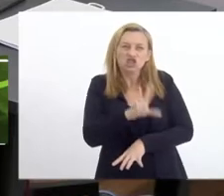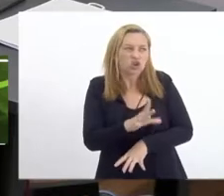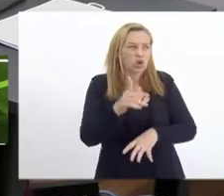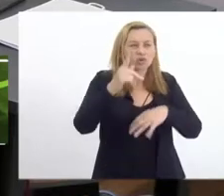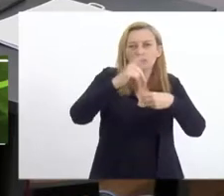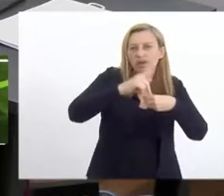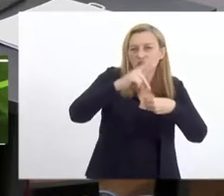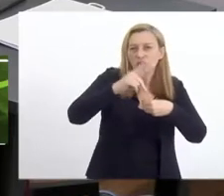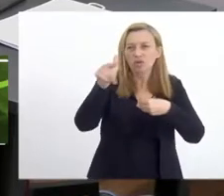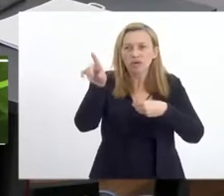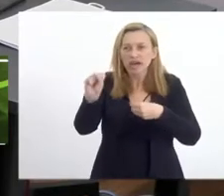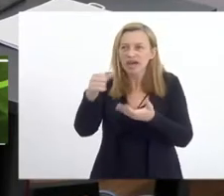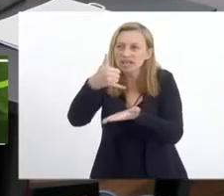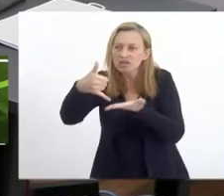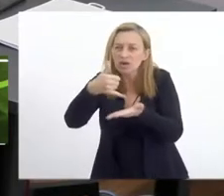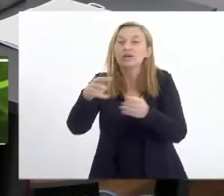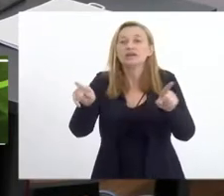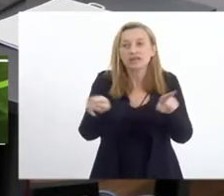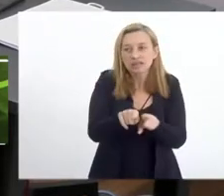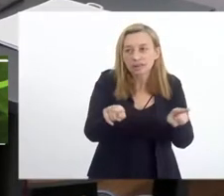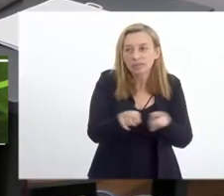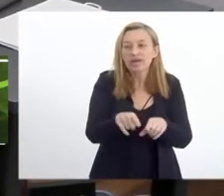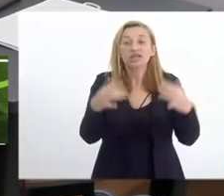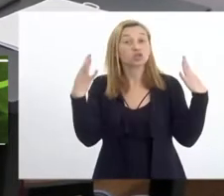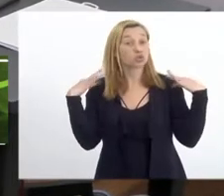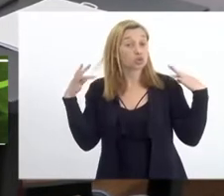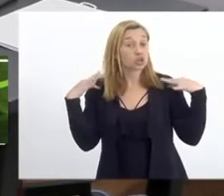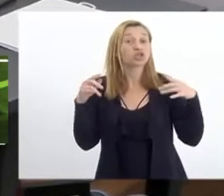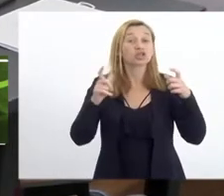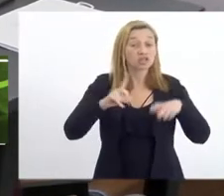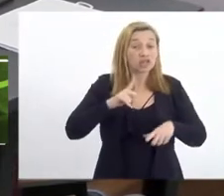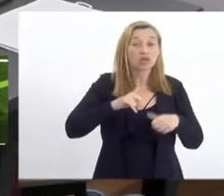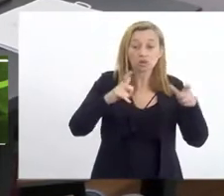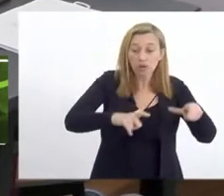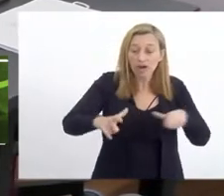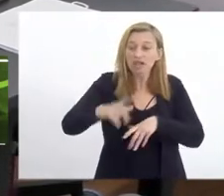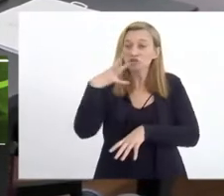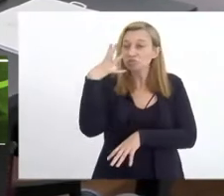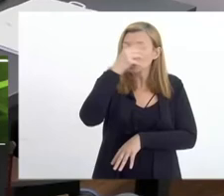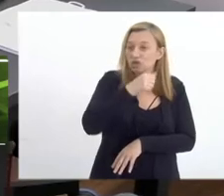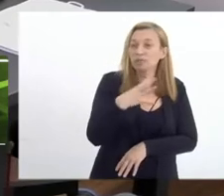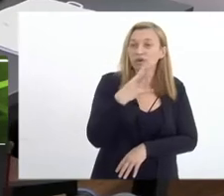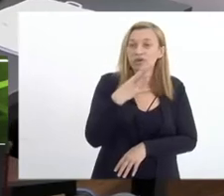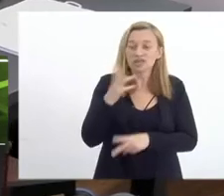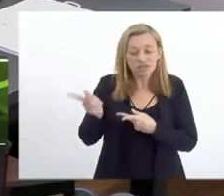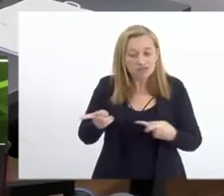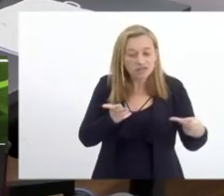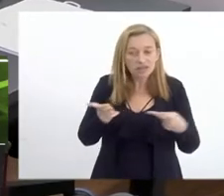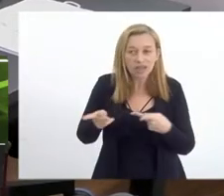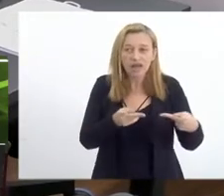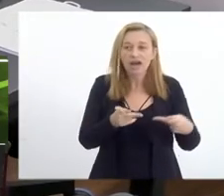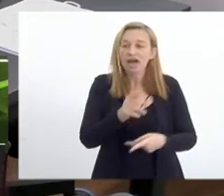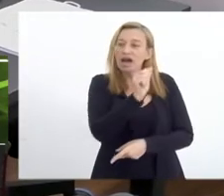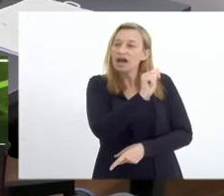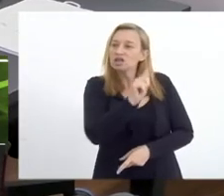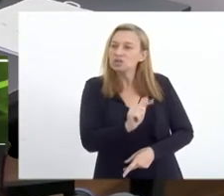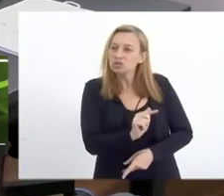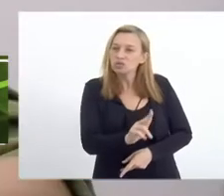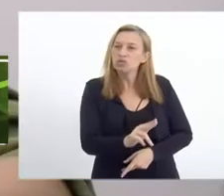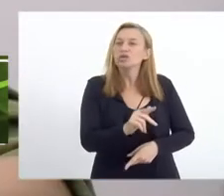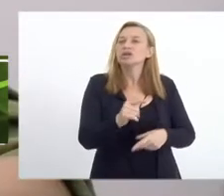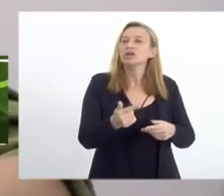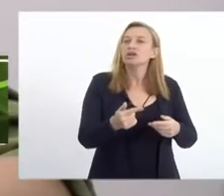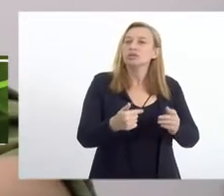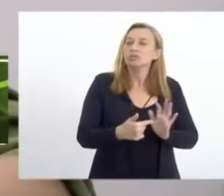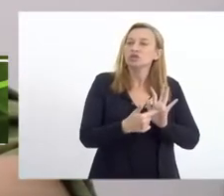gás, serviços, assim como uma cidade turística, que tem pontos bonitos aqui para ser visitados. Então, a Azul está trazendo essa sinergia